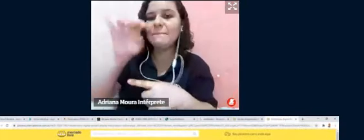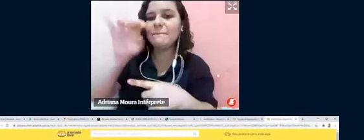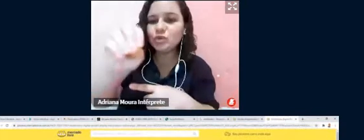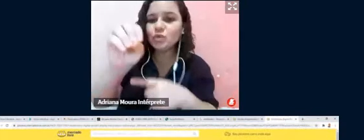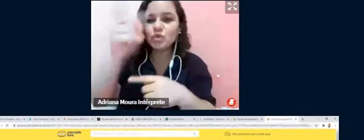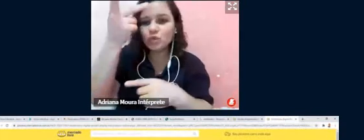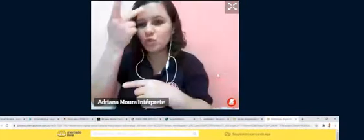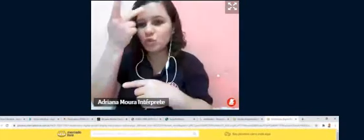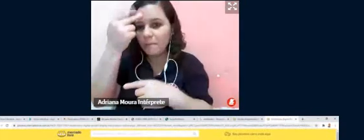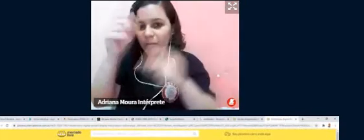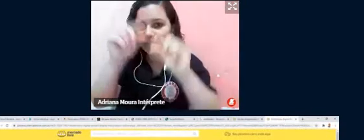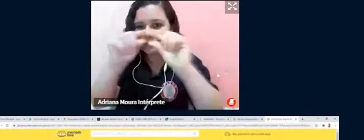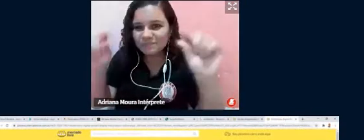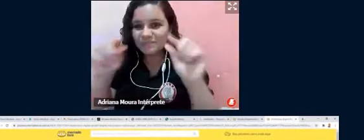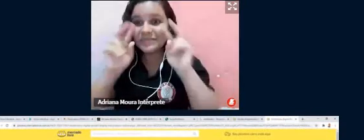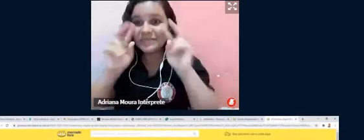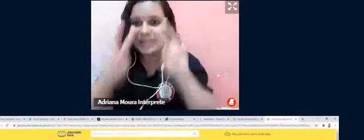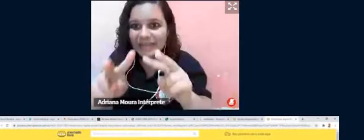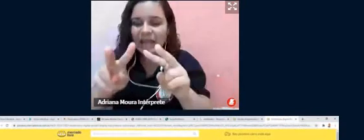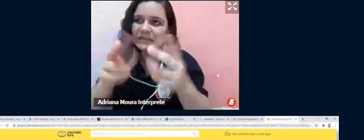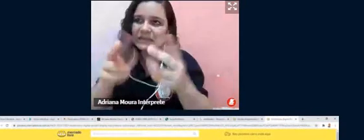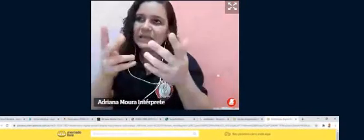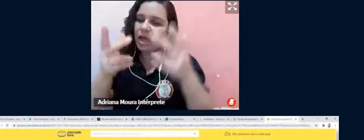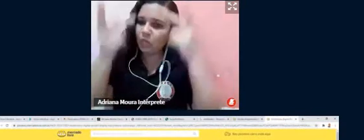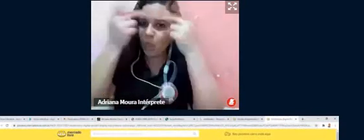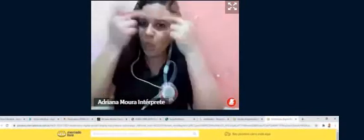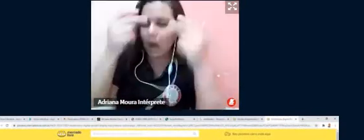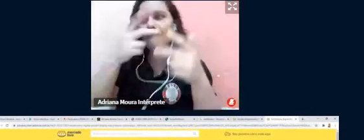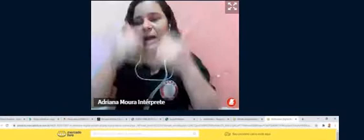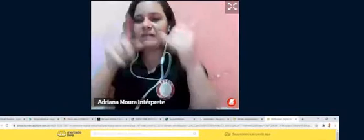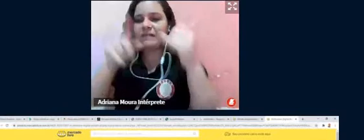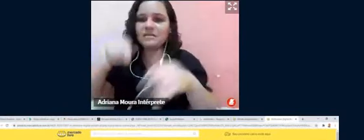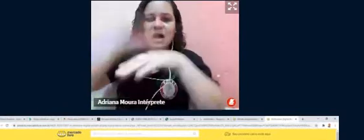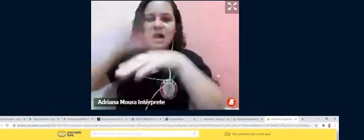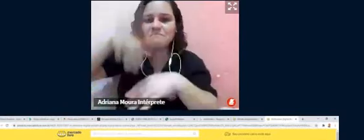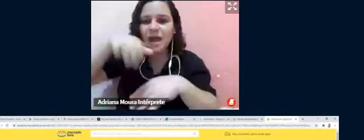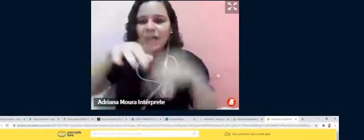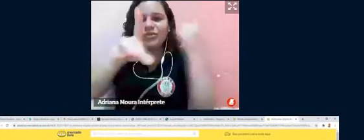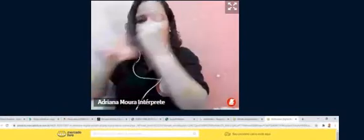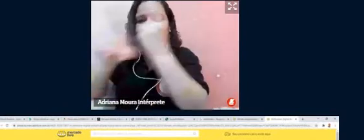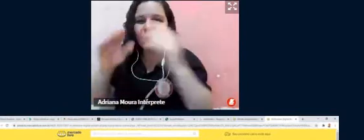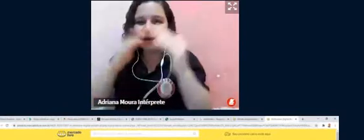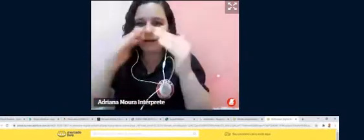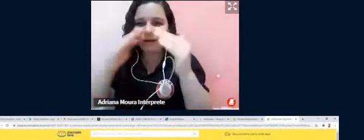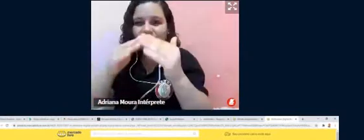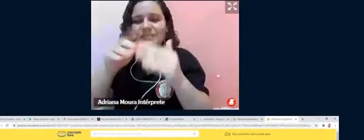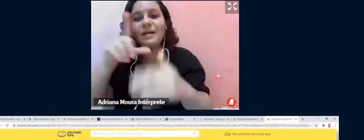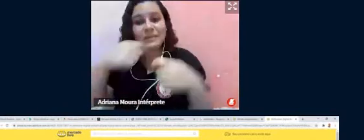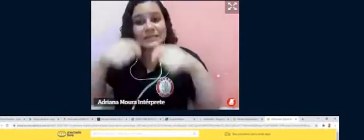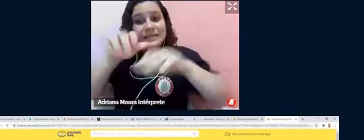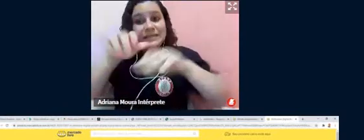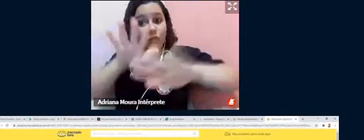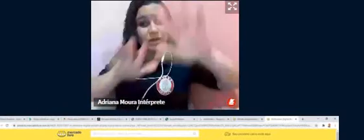E esse daqui, que é o mais comum, porque ele é mais barato e tal, mais fácil de ser encontrado nas residências, tem que ter cuidado, porque se você